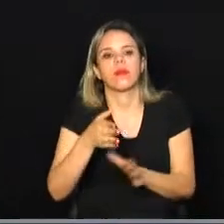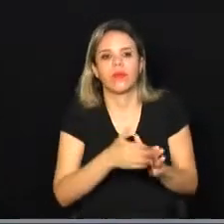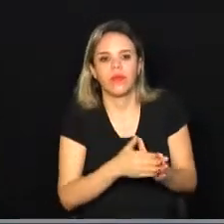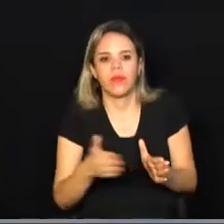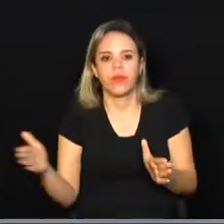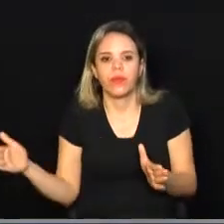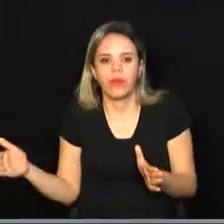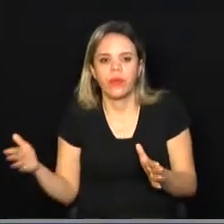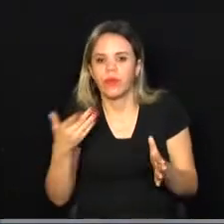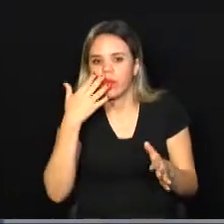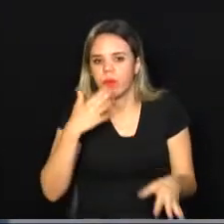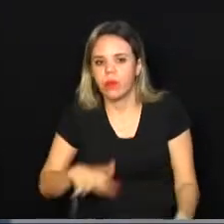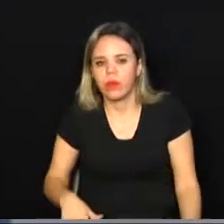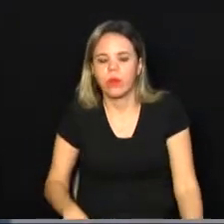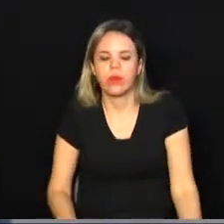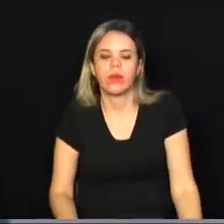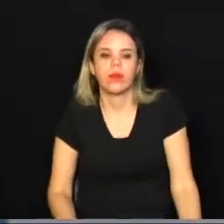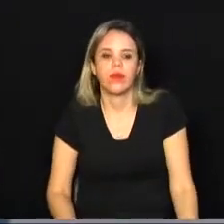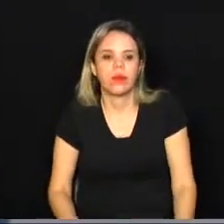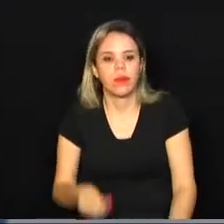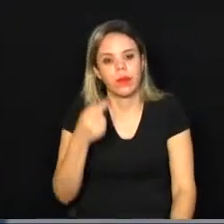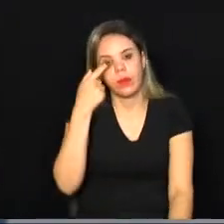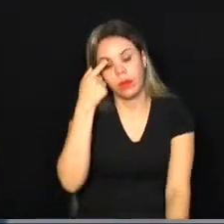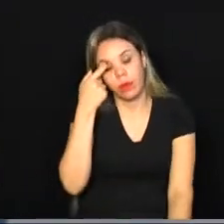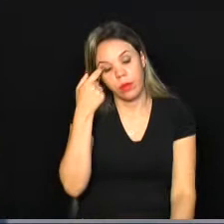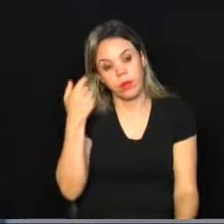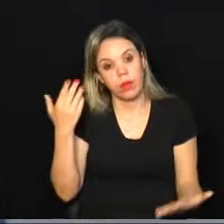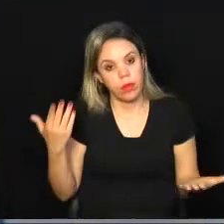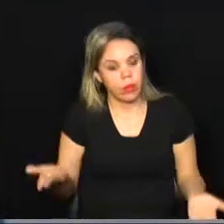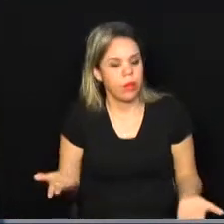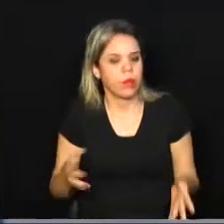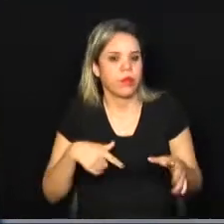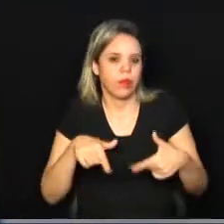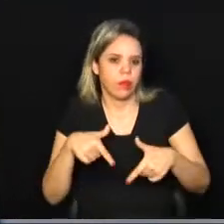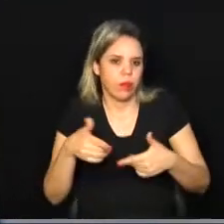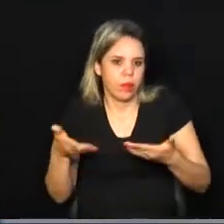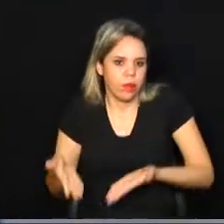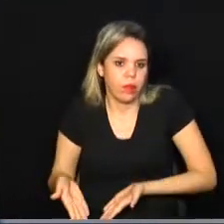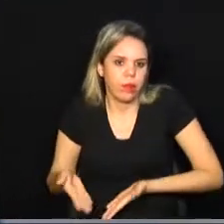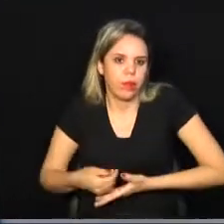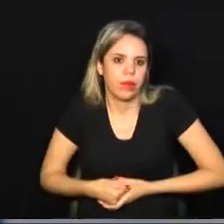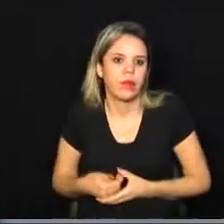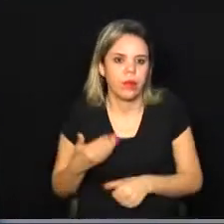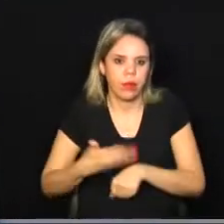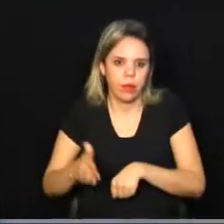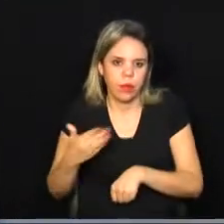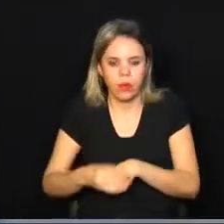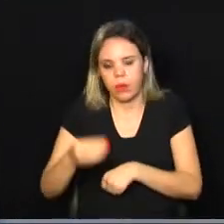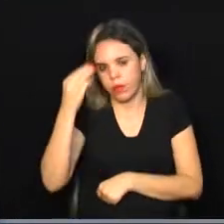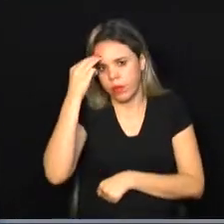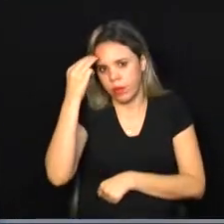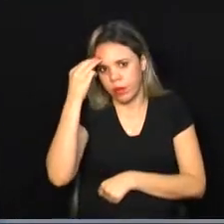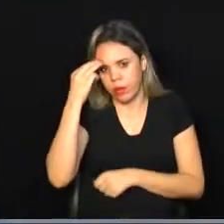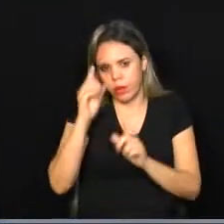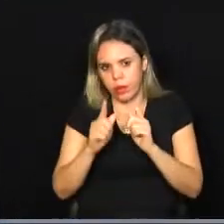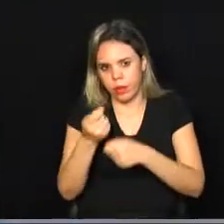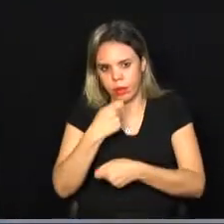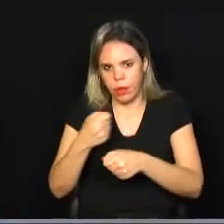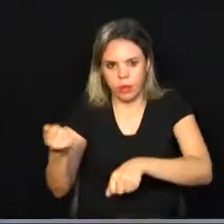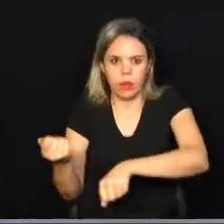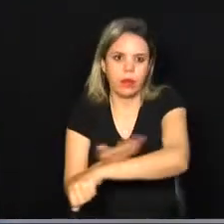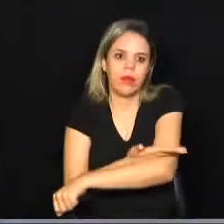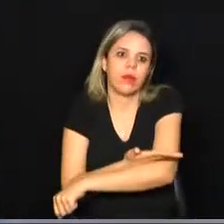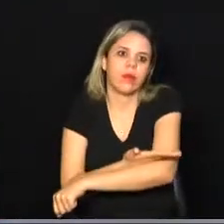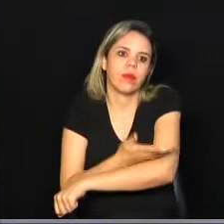né, de infanto-juvenil. Então, Gabriel, o trabalho aqui, né, de treinamento mental, de gestão das emoções,